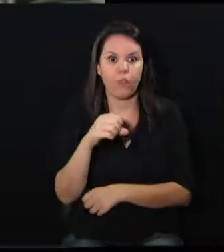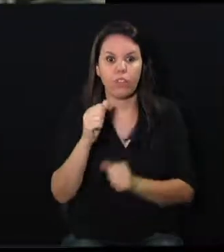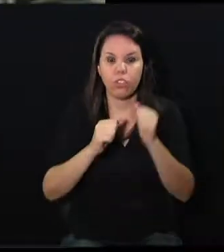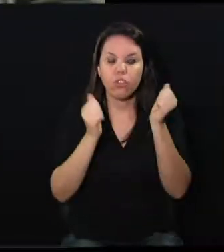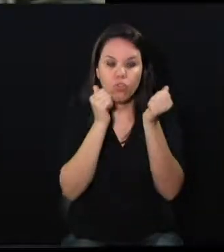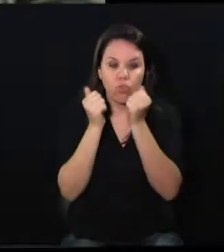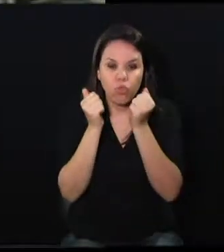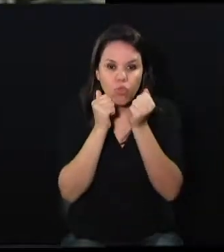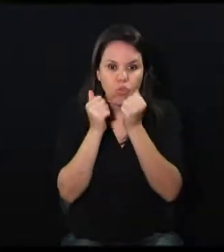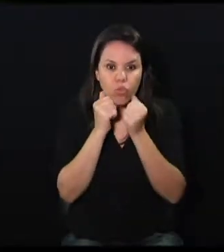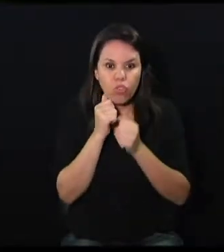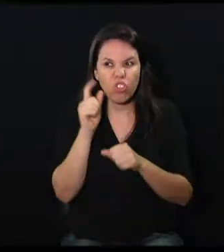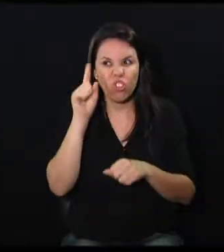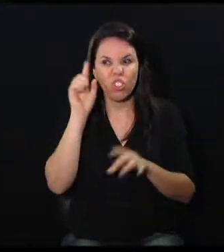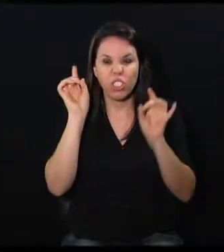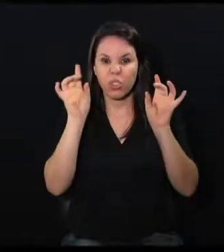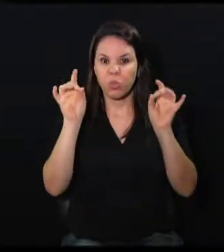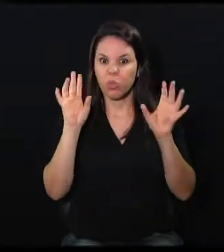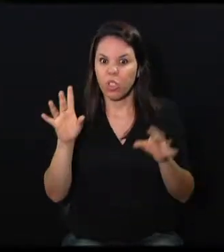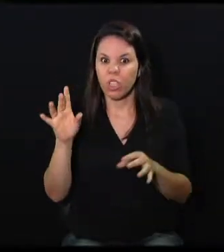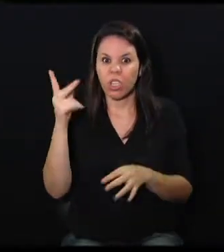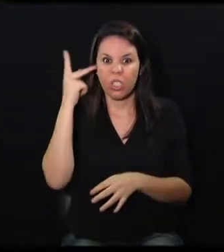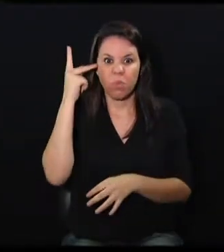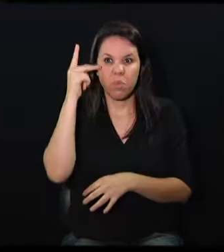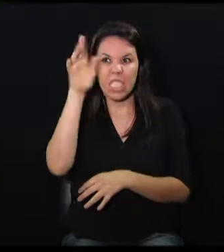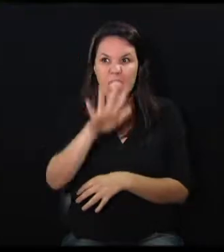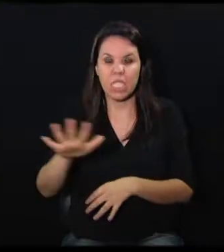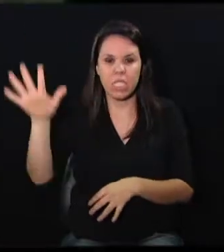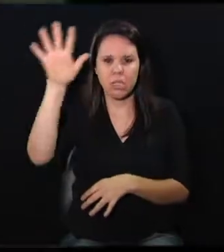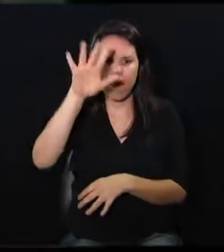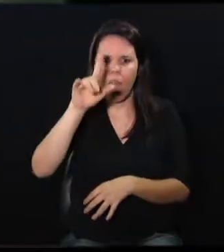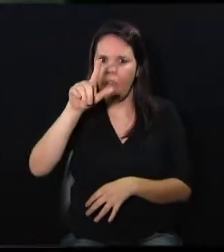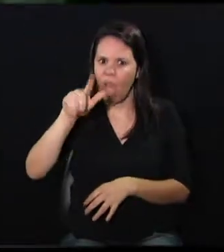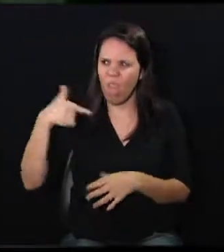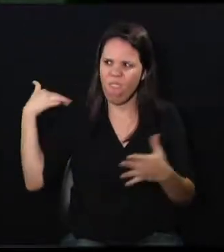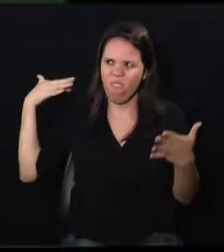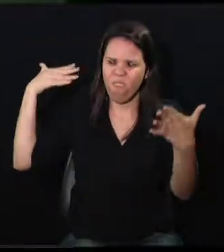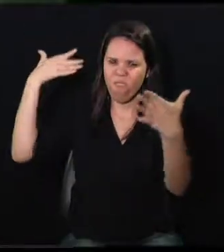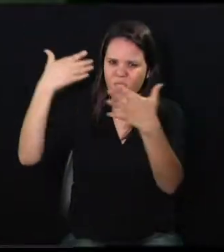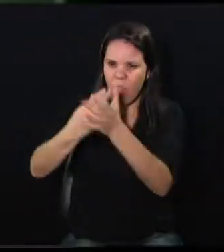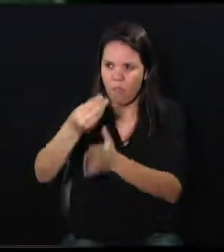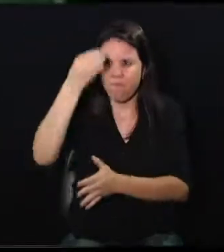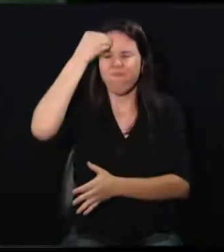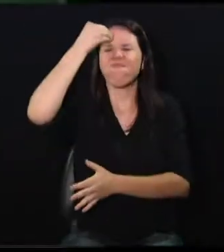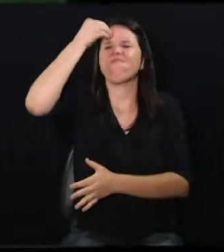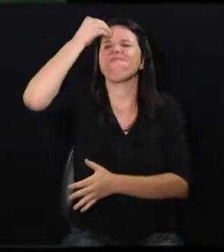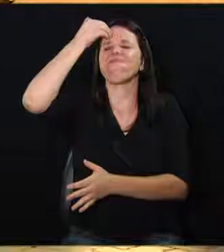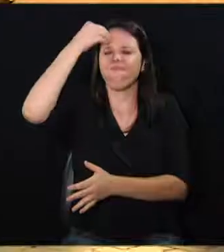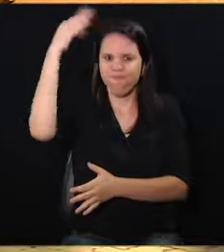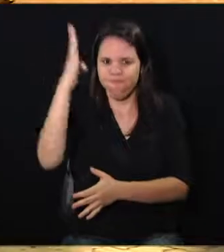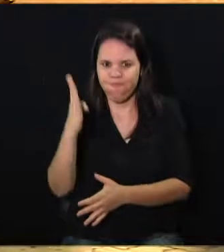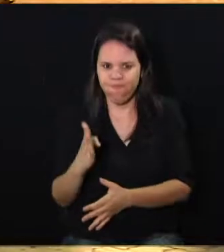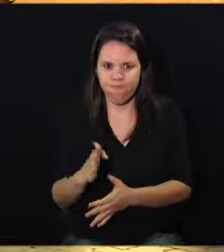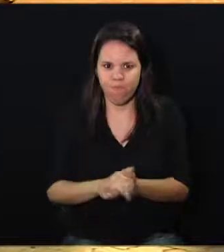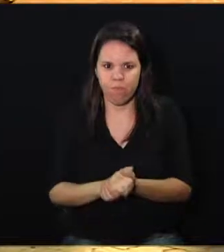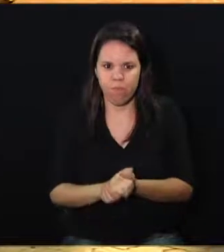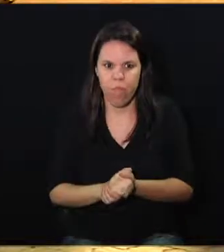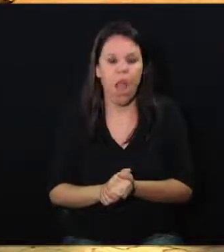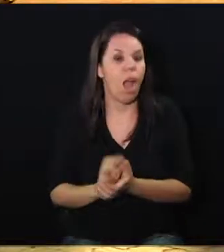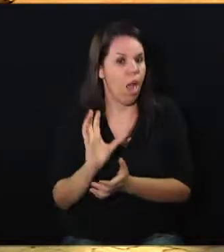muito importante para São Paulo e faz parte de um capítulo que marcou a história do Brasil. O evento